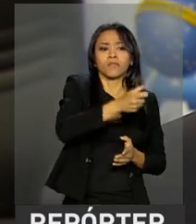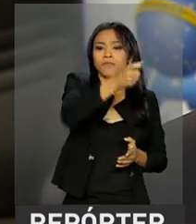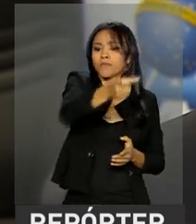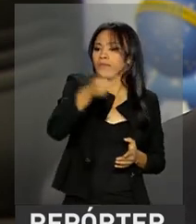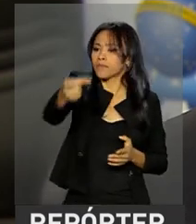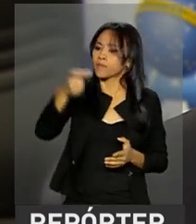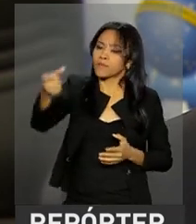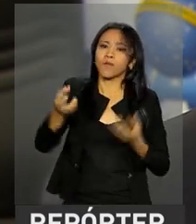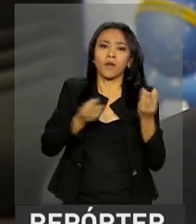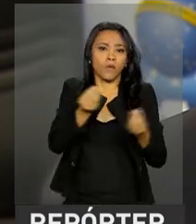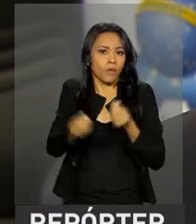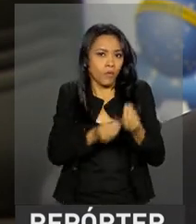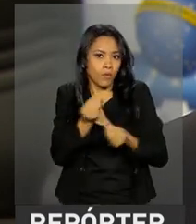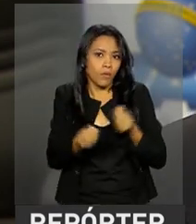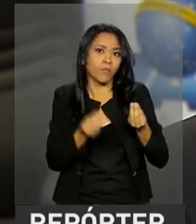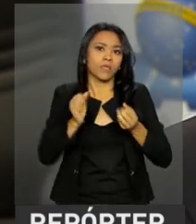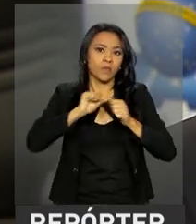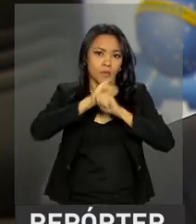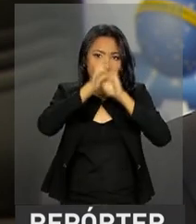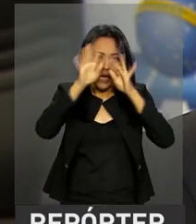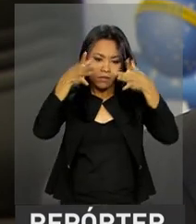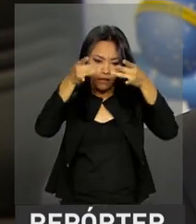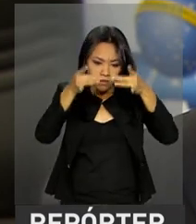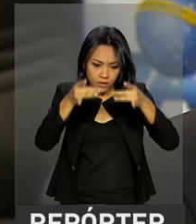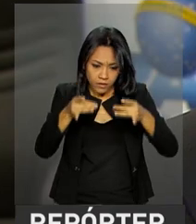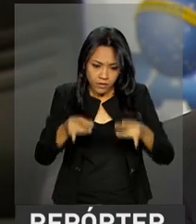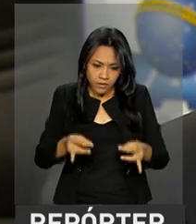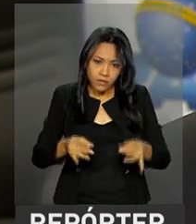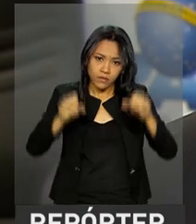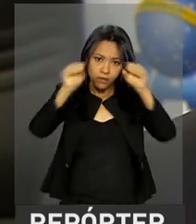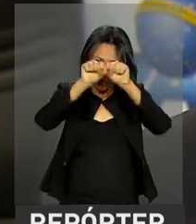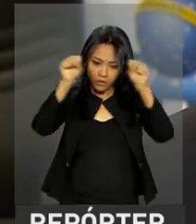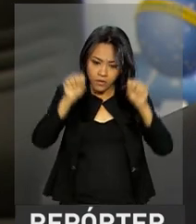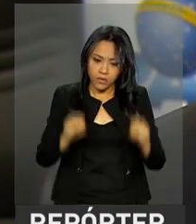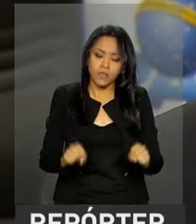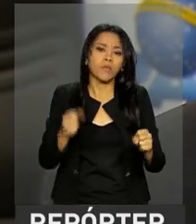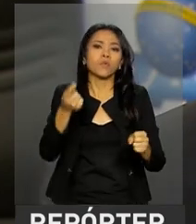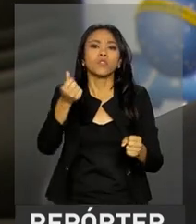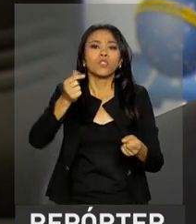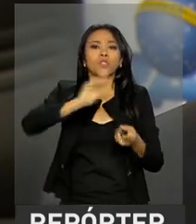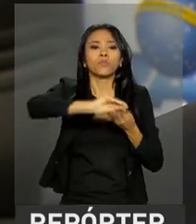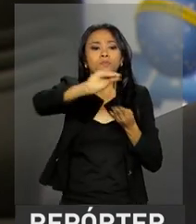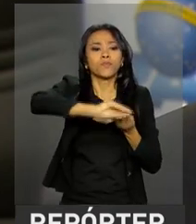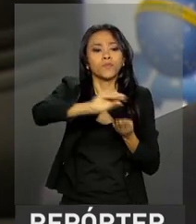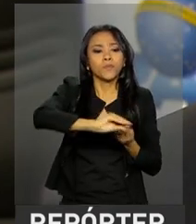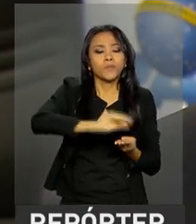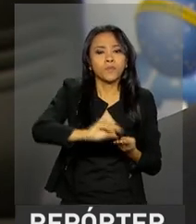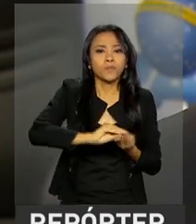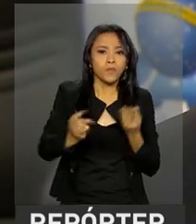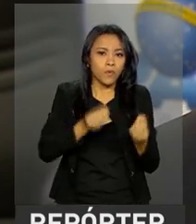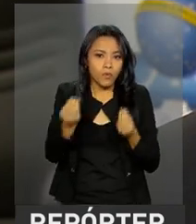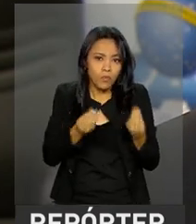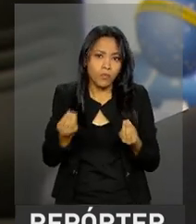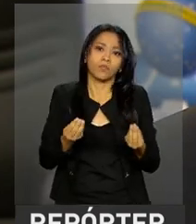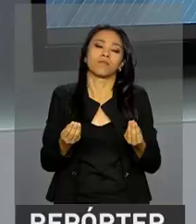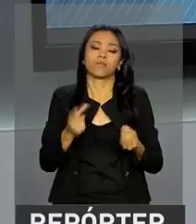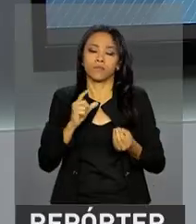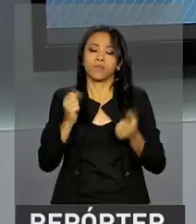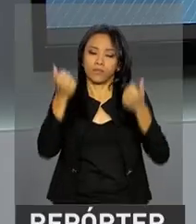ele propicia uma maior racionalização dos custos, uma maior agilidade e segurança do